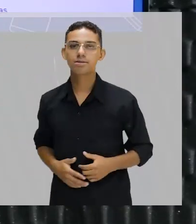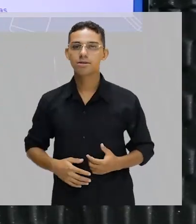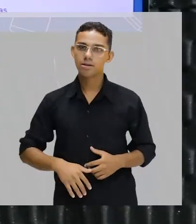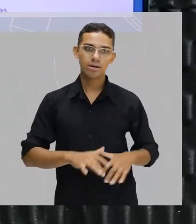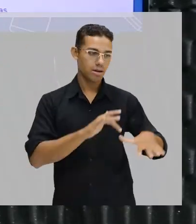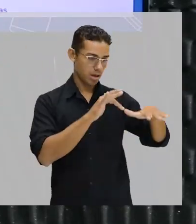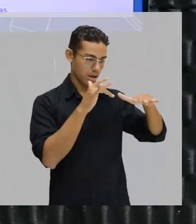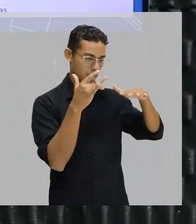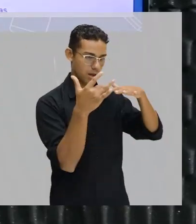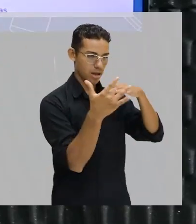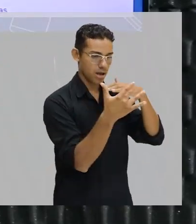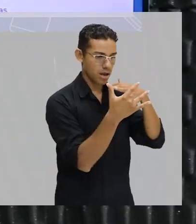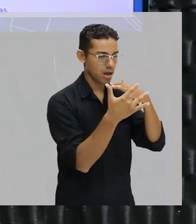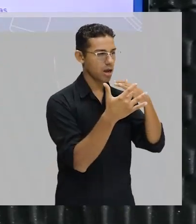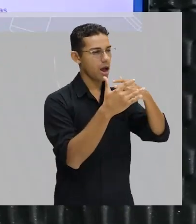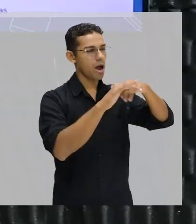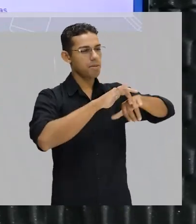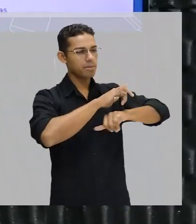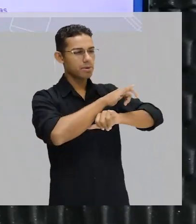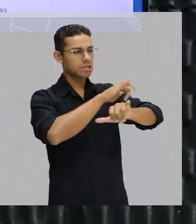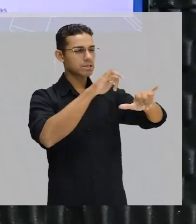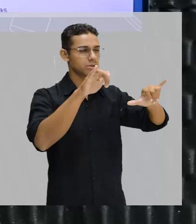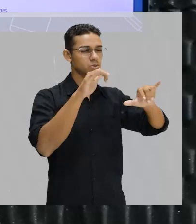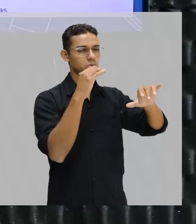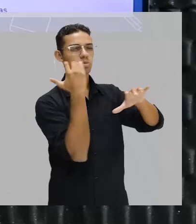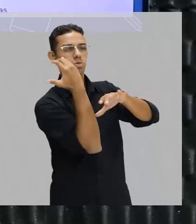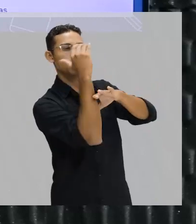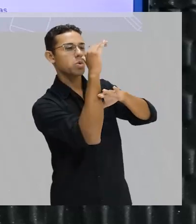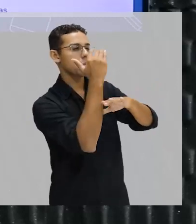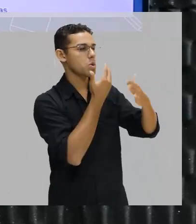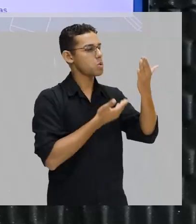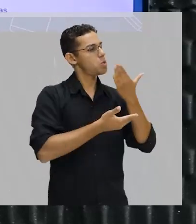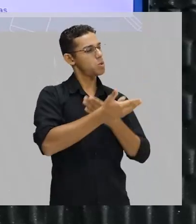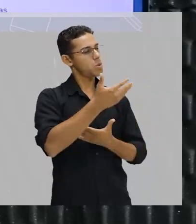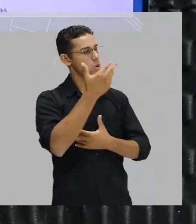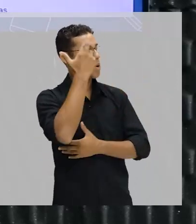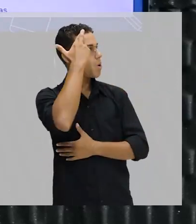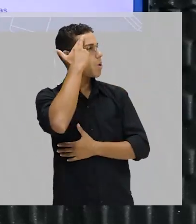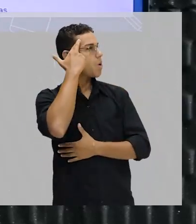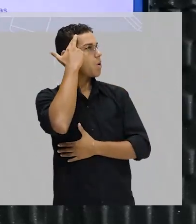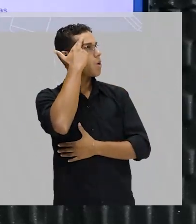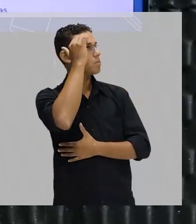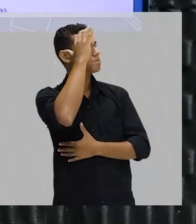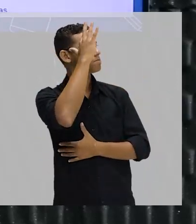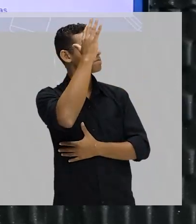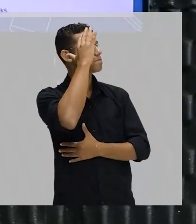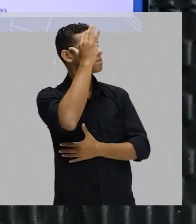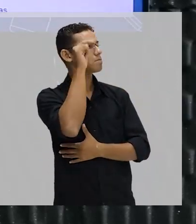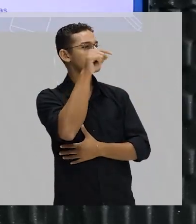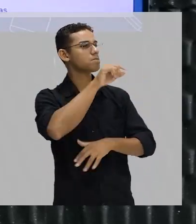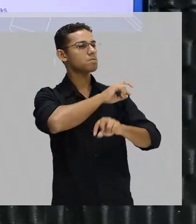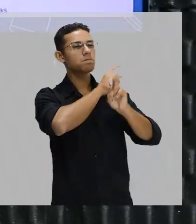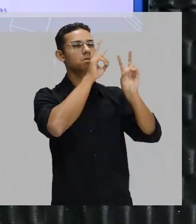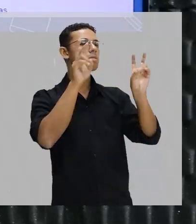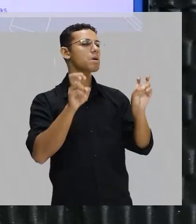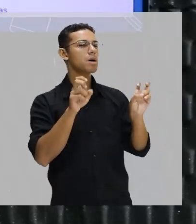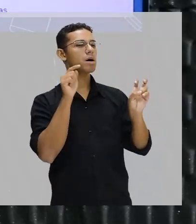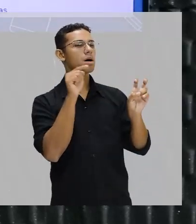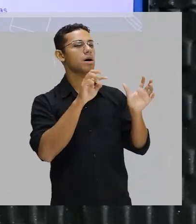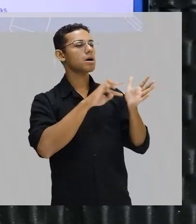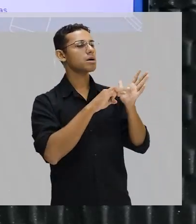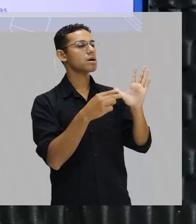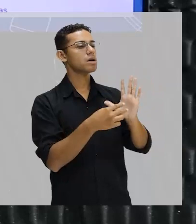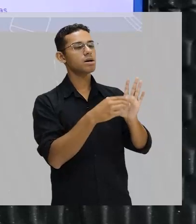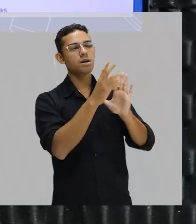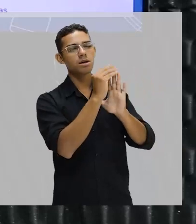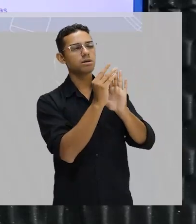realmente chamar a atenção, criticar, né, fazer o leitor refletir sobre determinado tema, sobre determinado